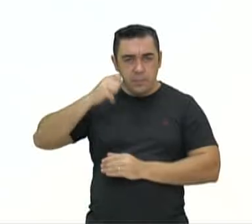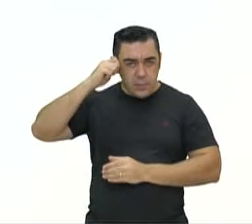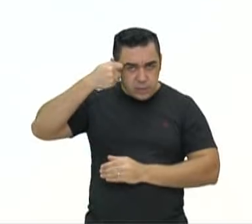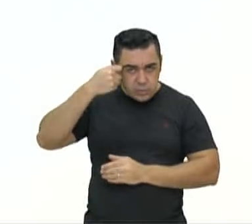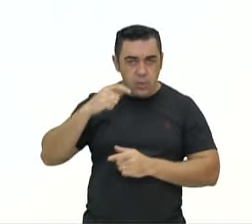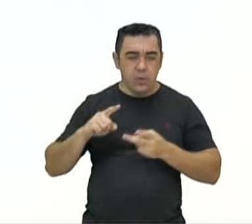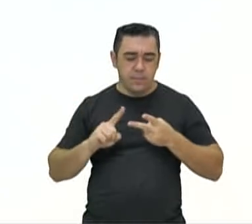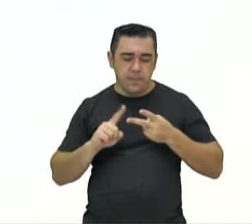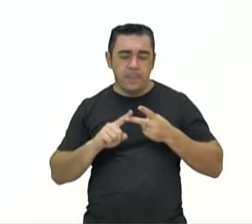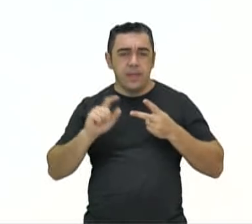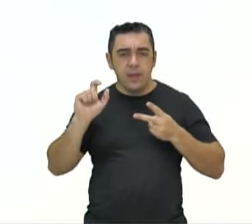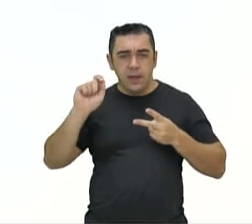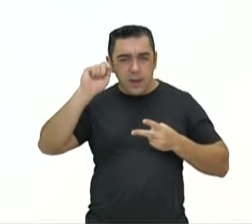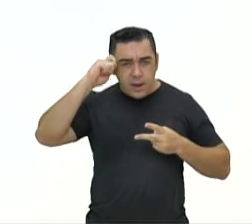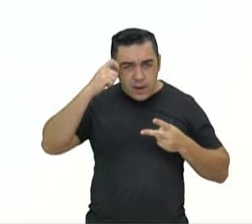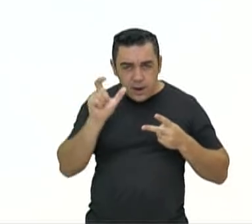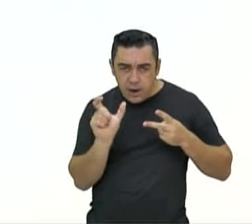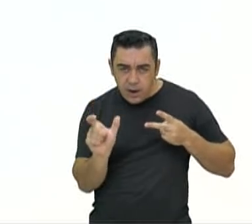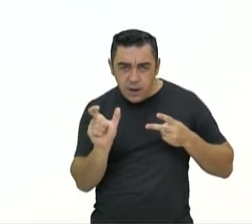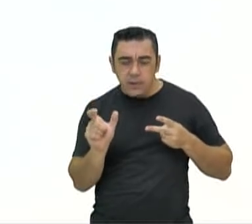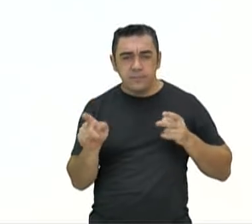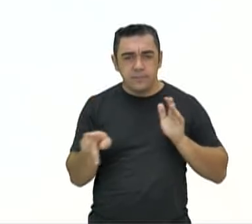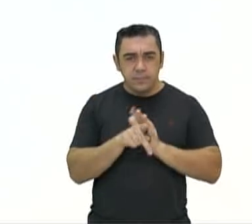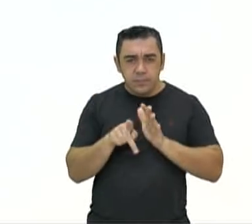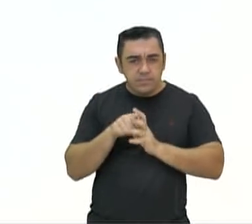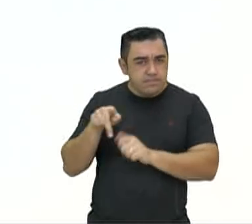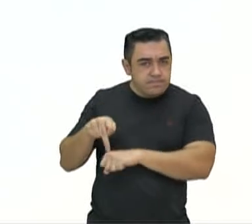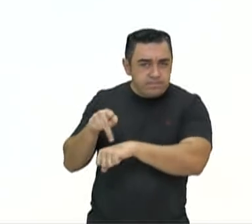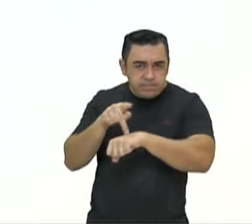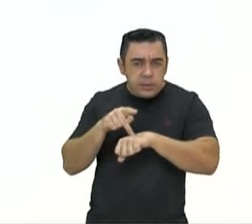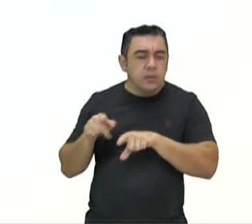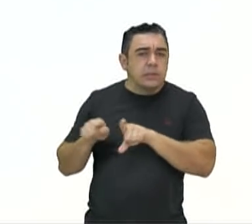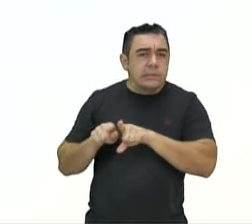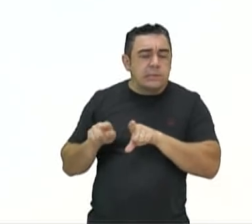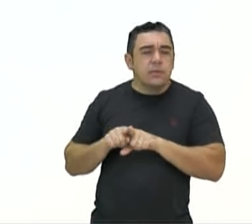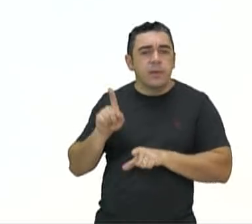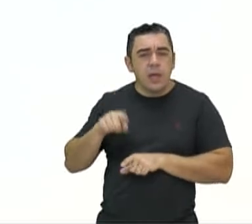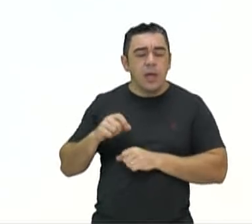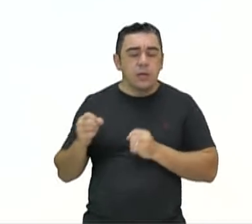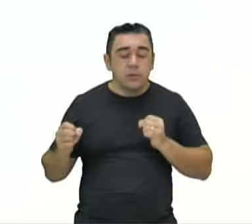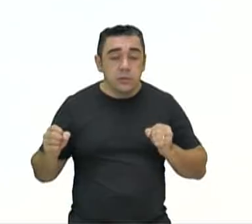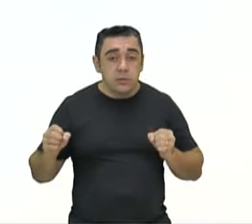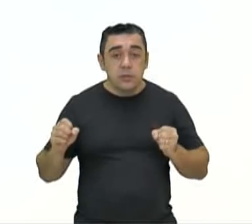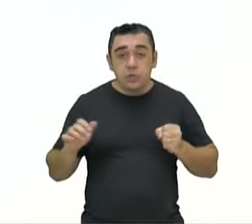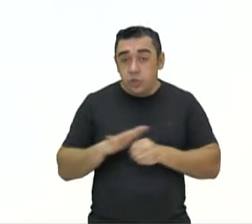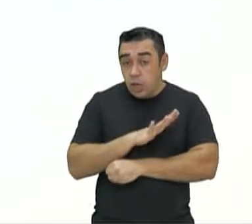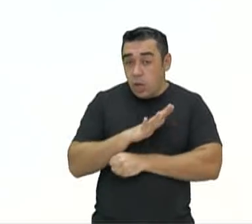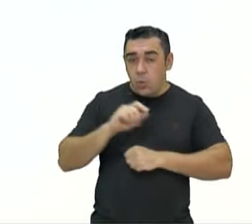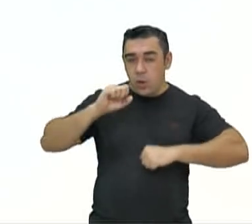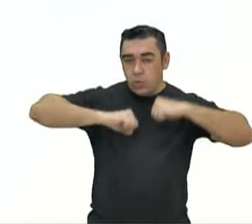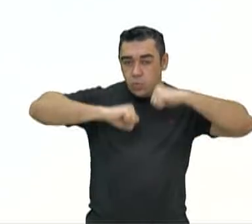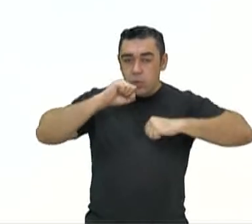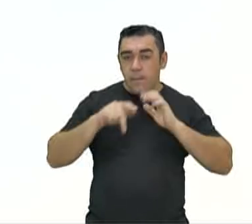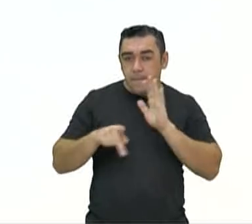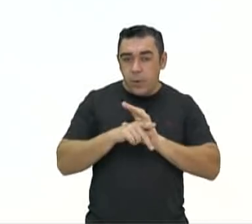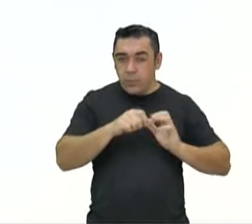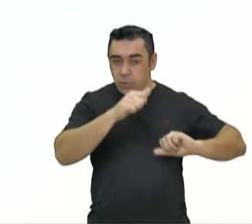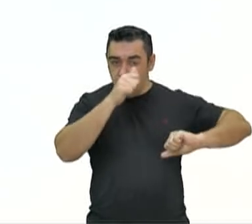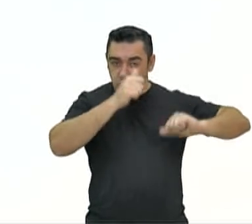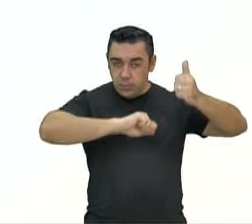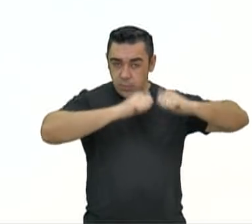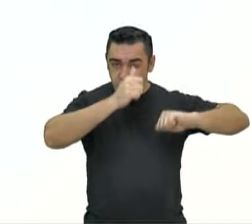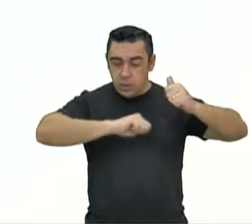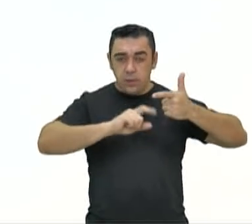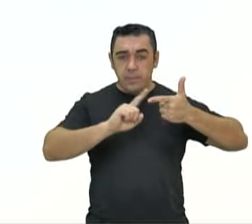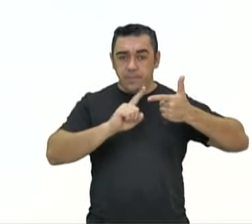né? Áreas industriais aqui, ó, cheio de indústrias voltadas para a indústria química, a